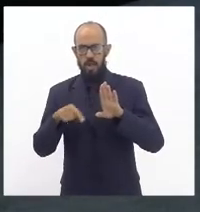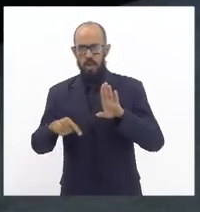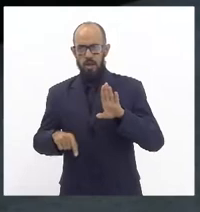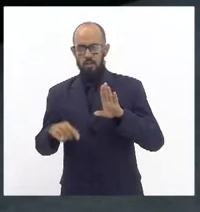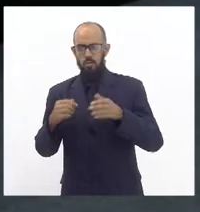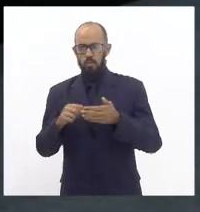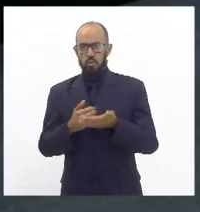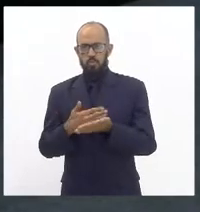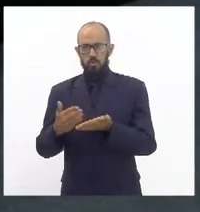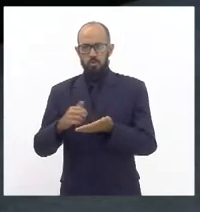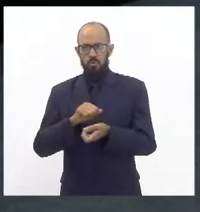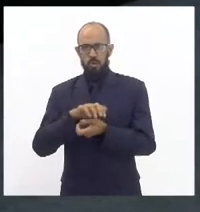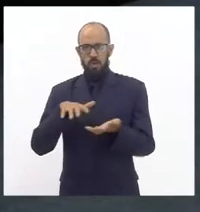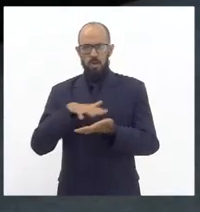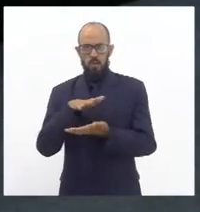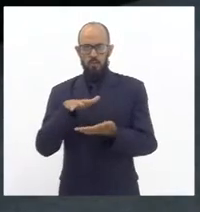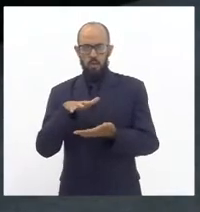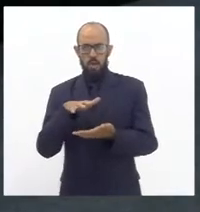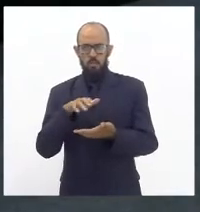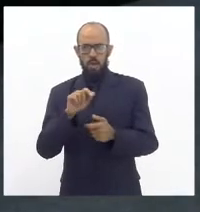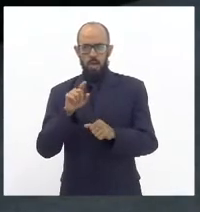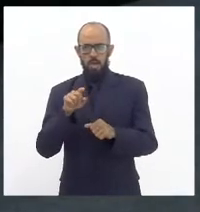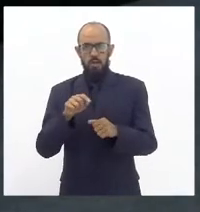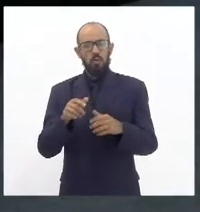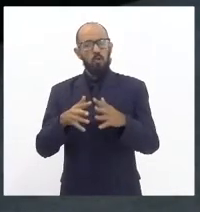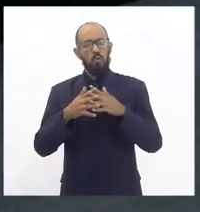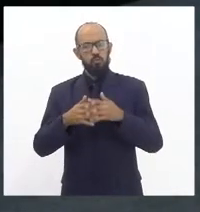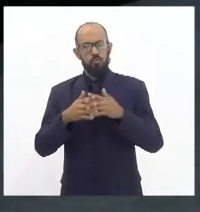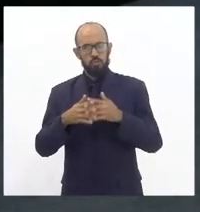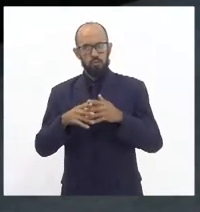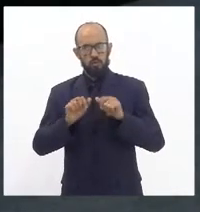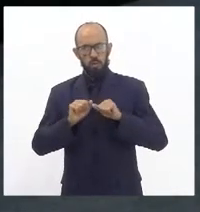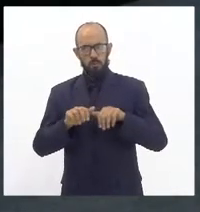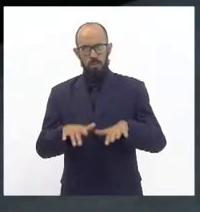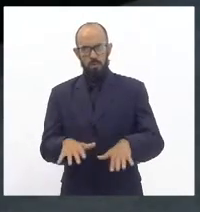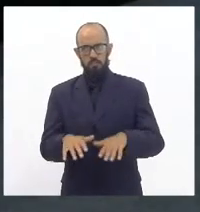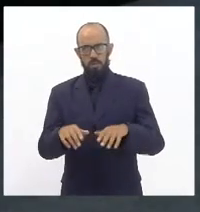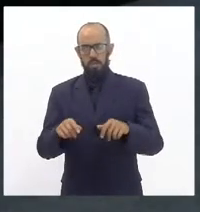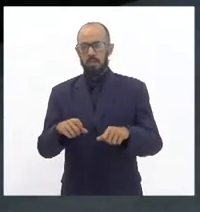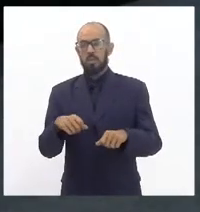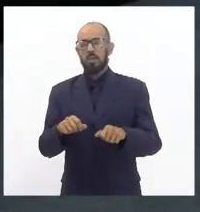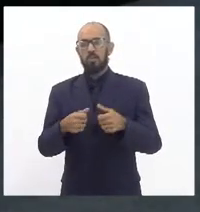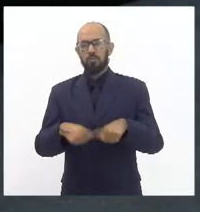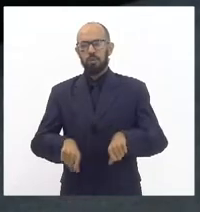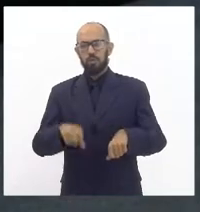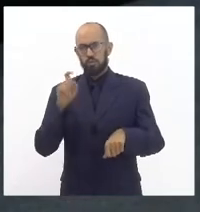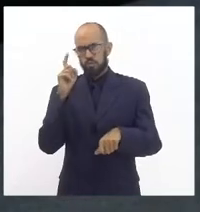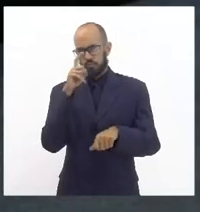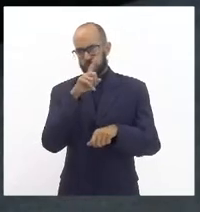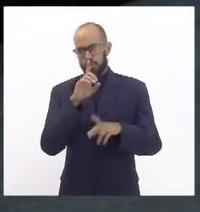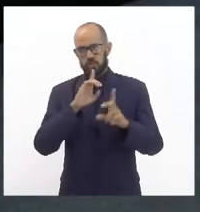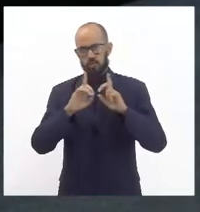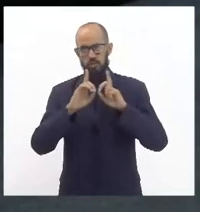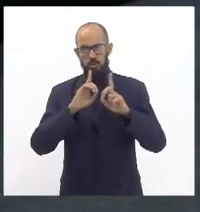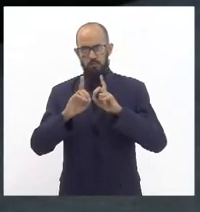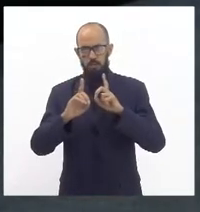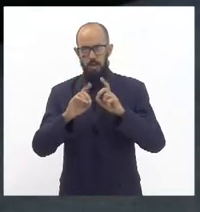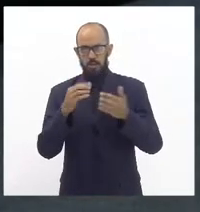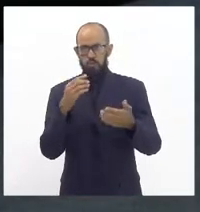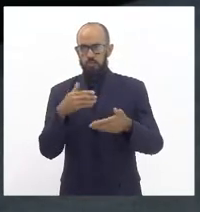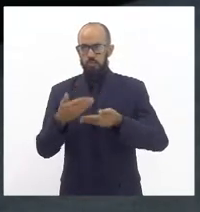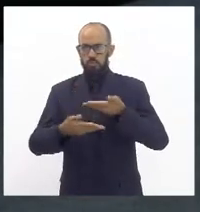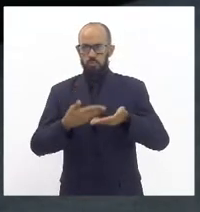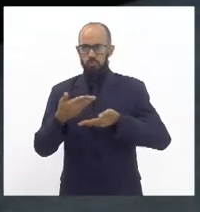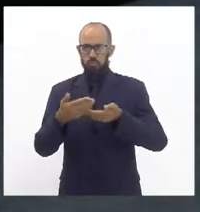implementação da reforma do ensino médio se confundiu com a pandemia o que dificultou o debate envolvendo as